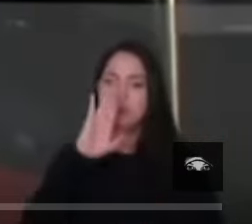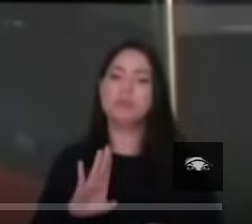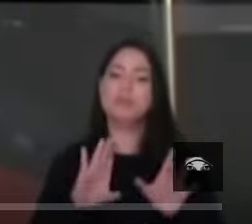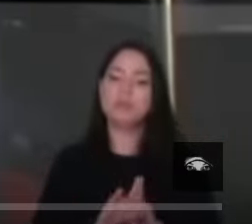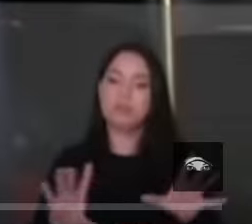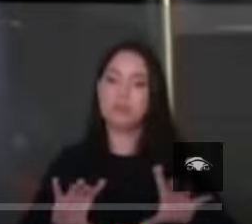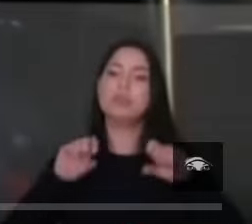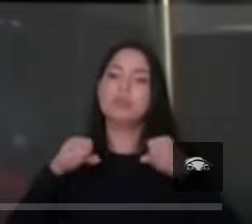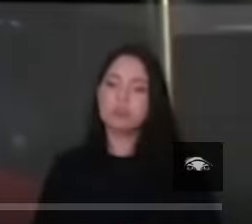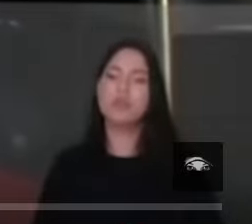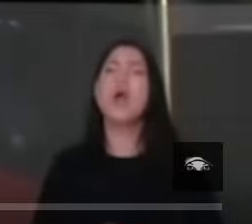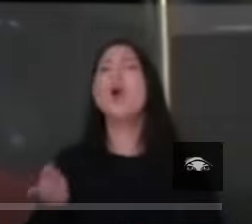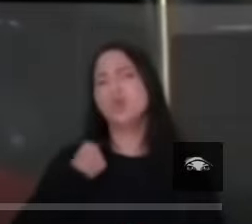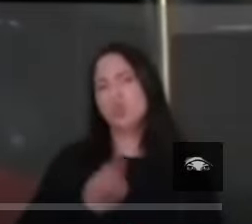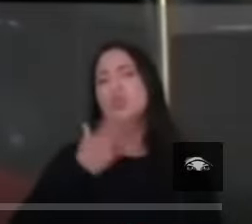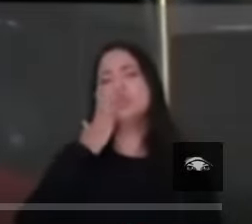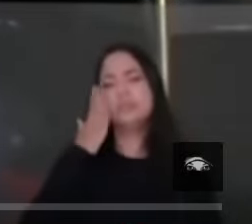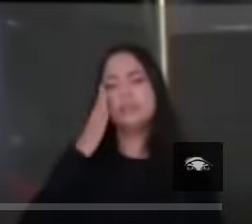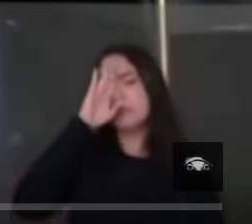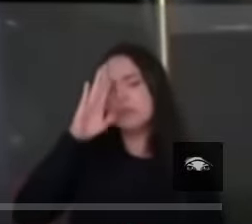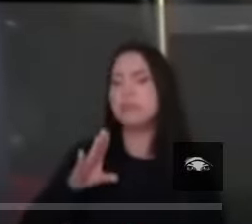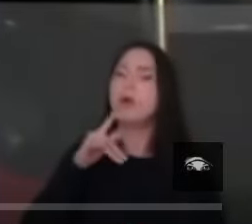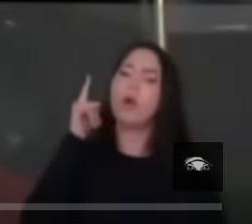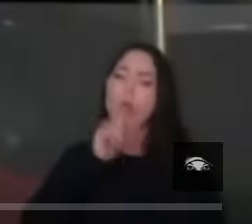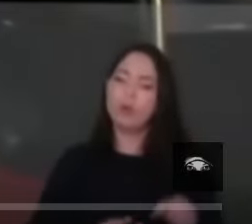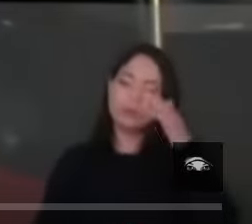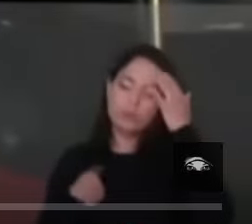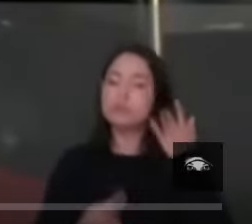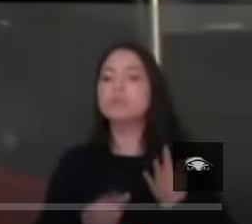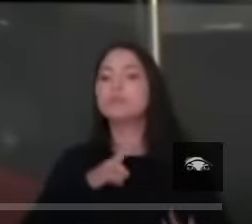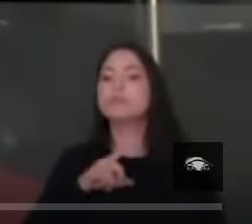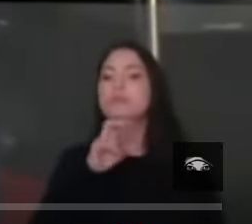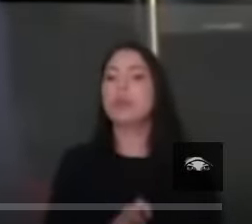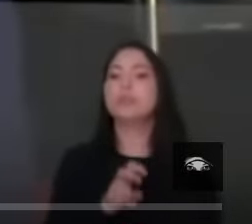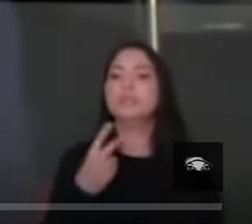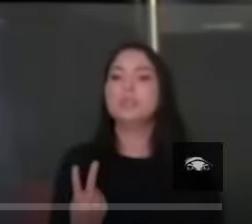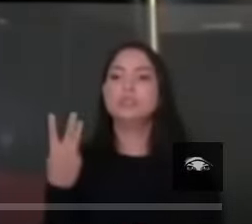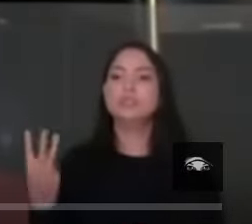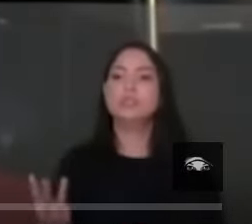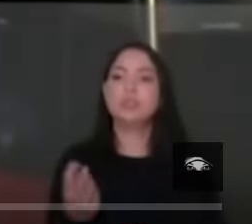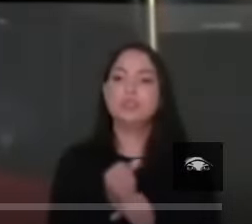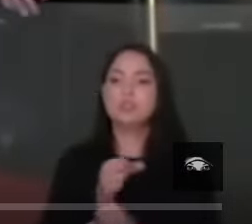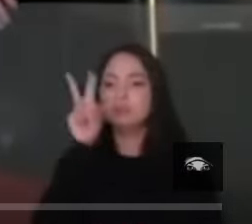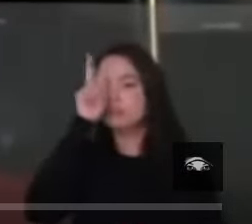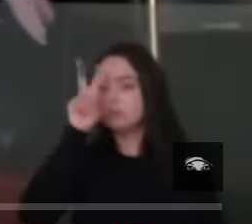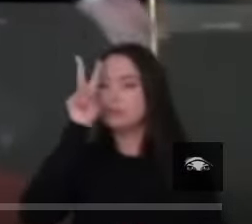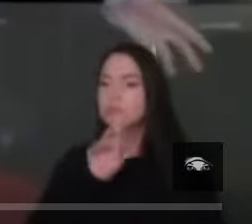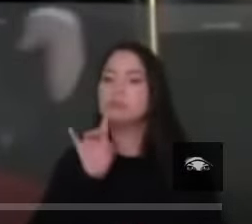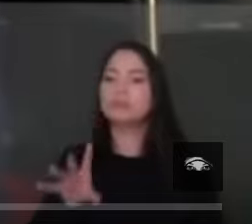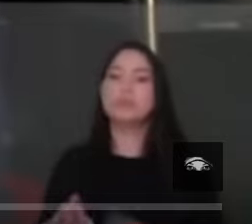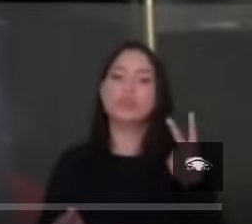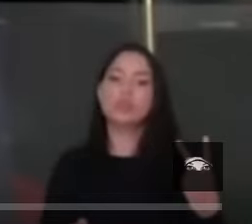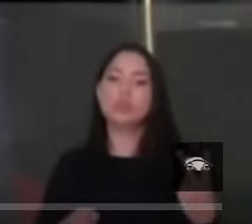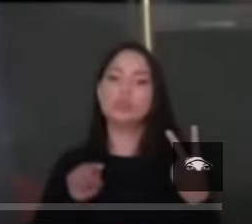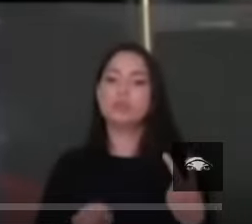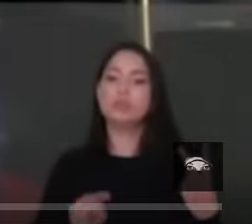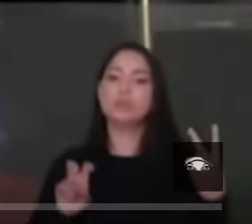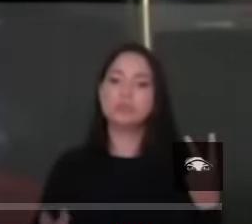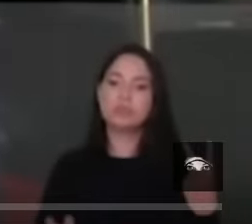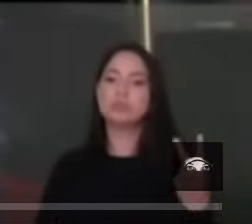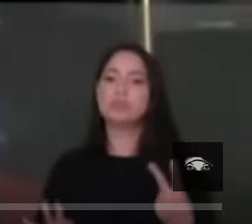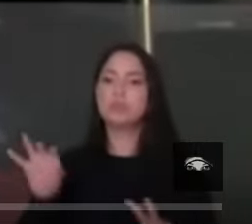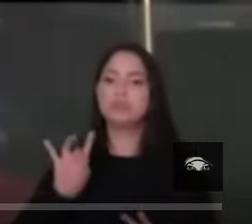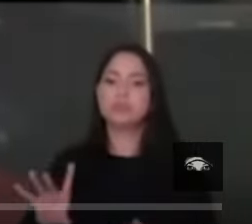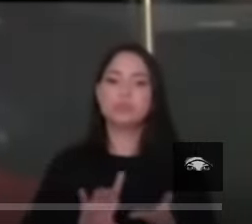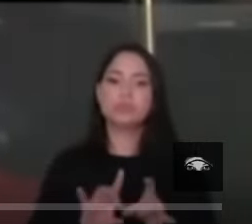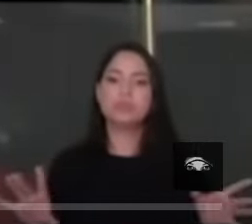A maior conquista que todos os brasileiros tiveram. Nós temos 523 anos de história. Só 2,5% dessa história foi sobre o regime